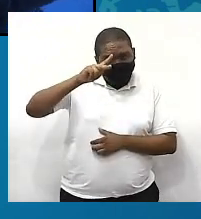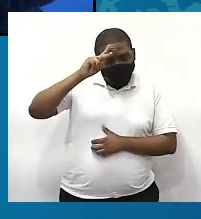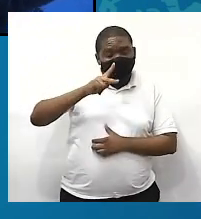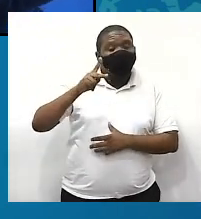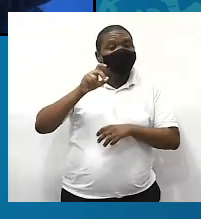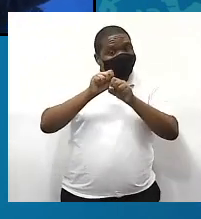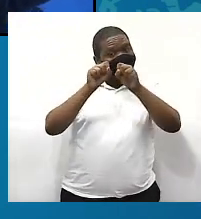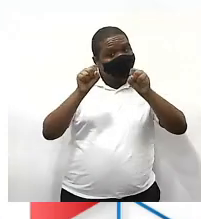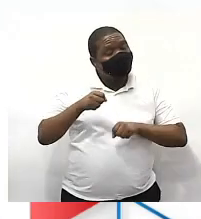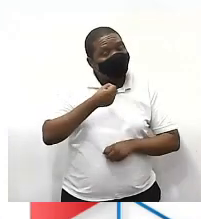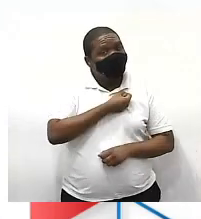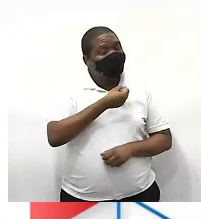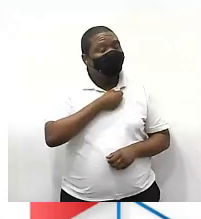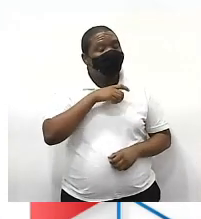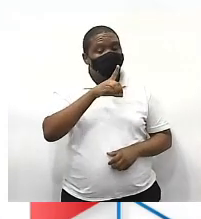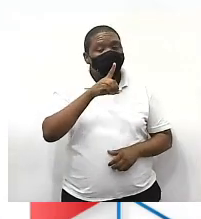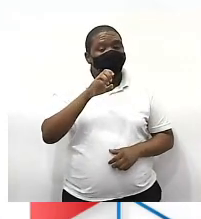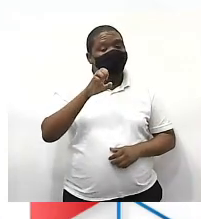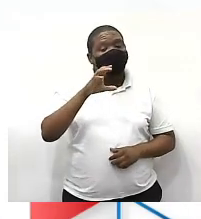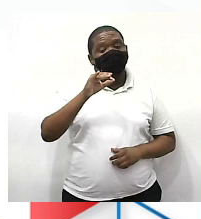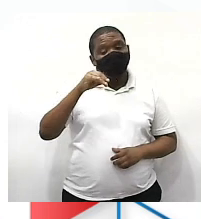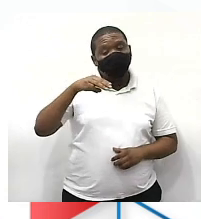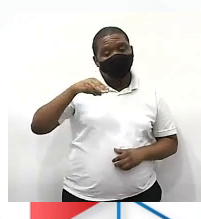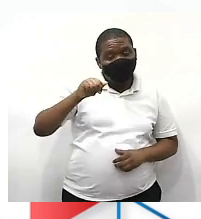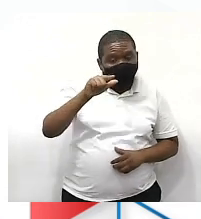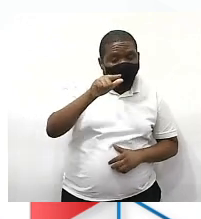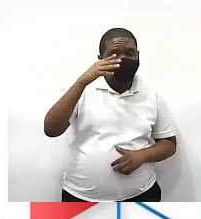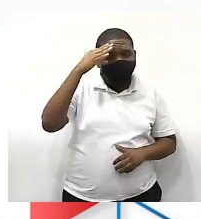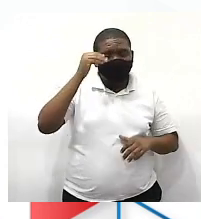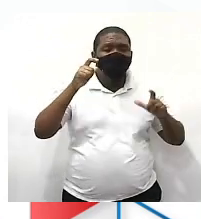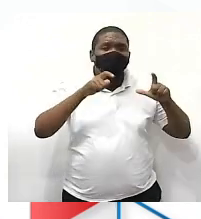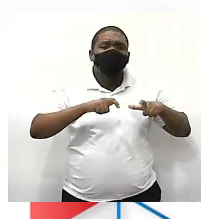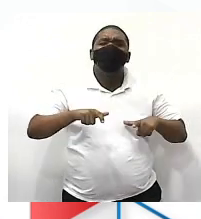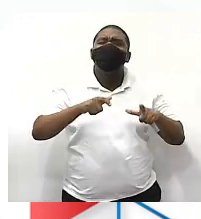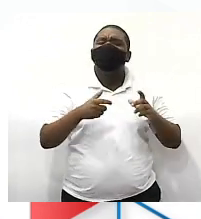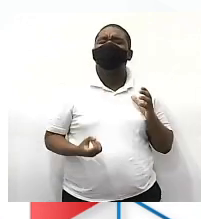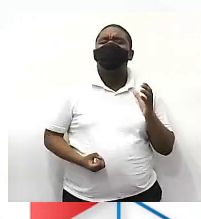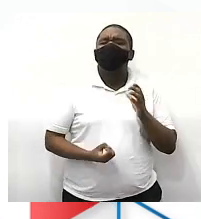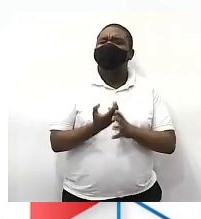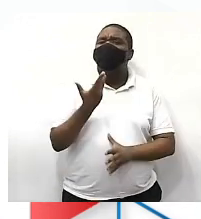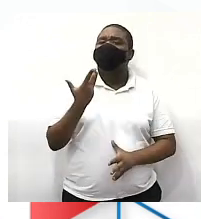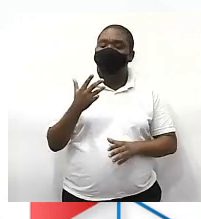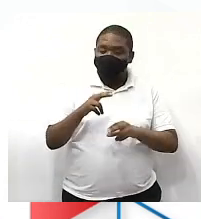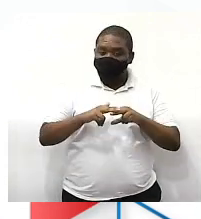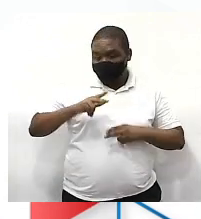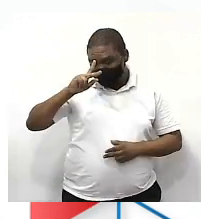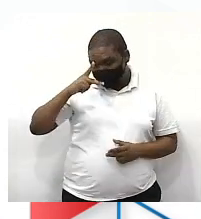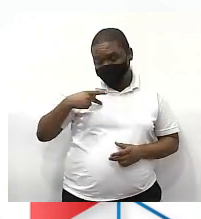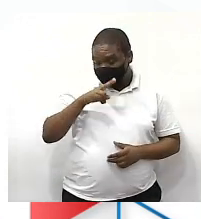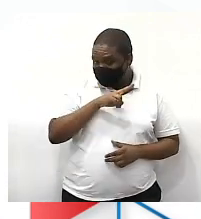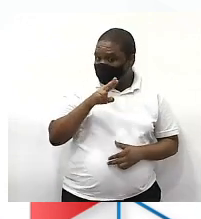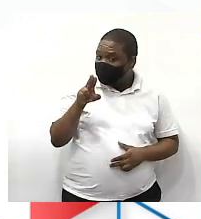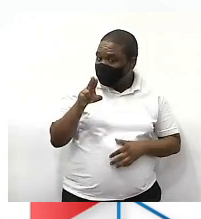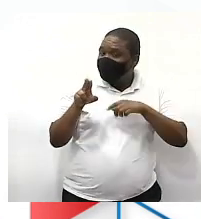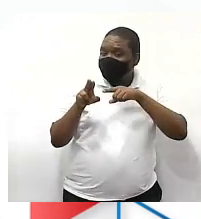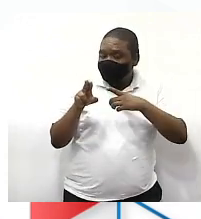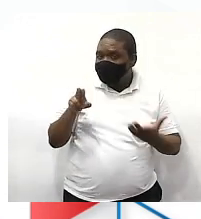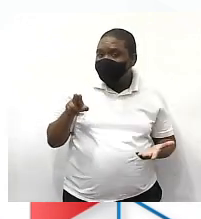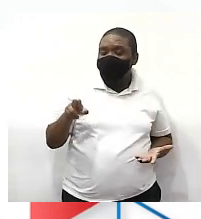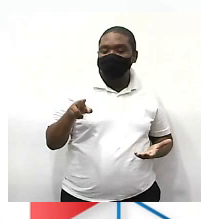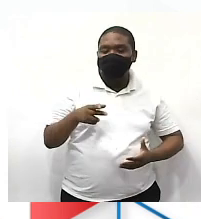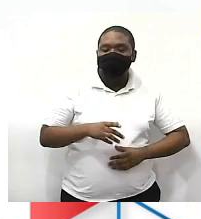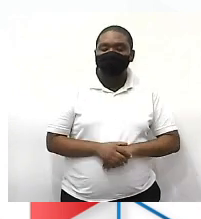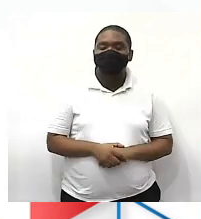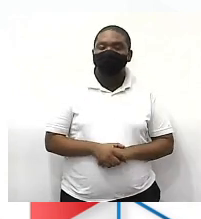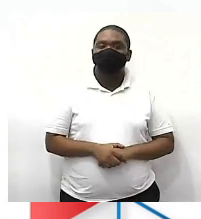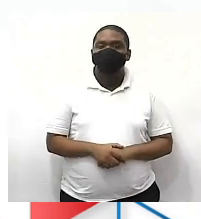Sistema de Numeração Decimal, buscando sua origem a partir do próprio nome, tá bom? Surgiram